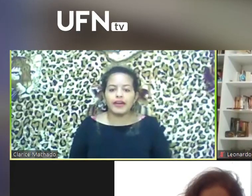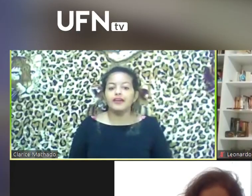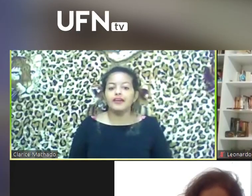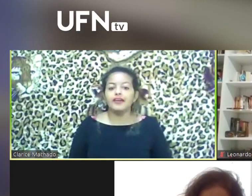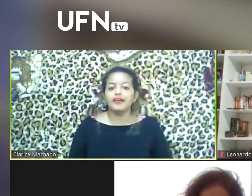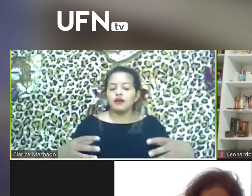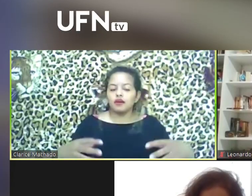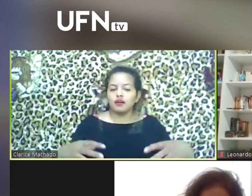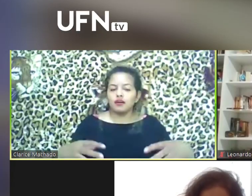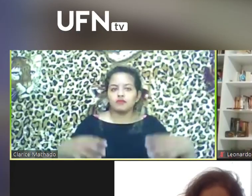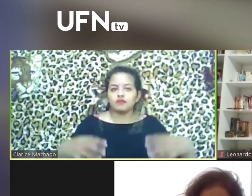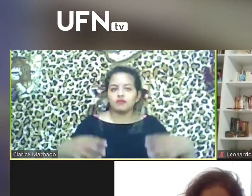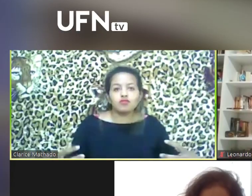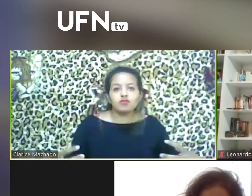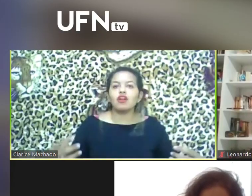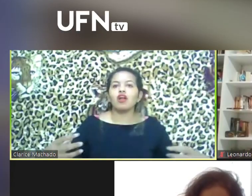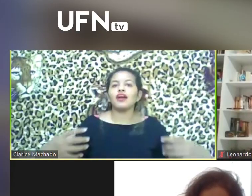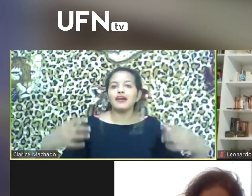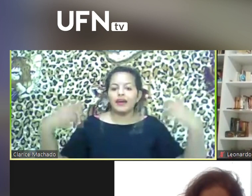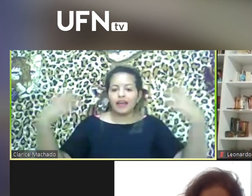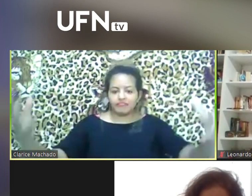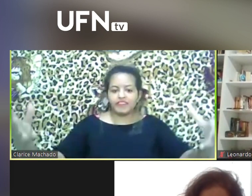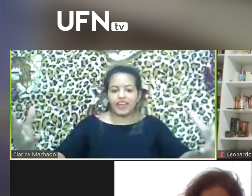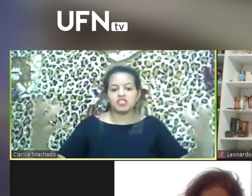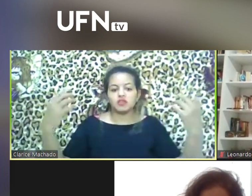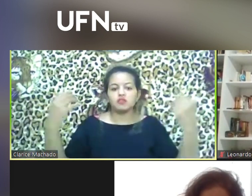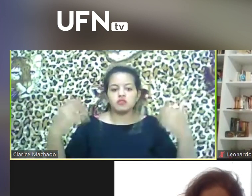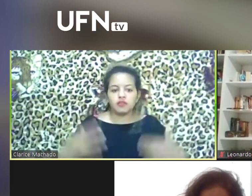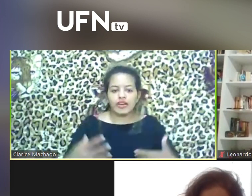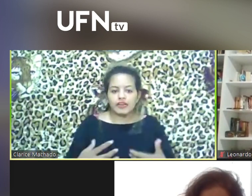vai colocar, que nos coloca à